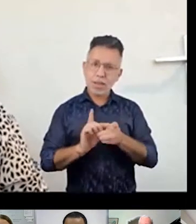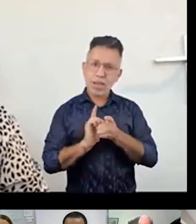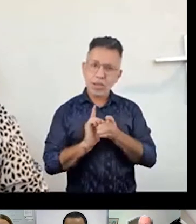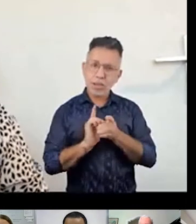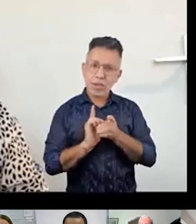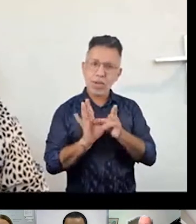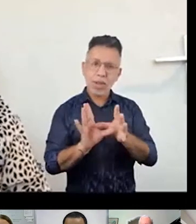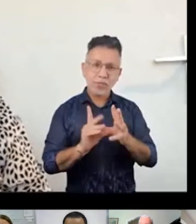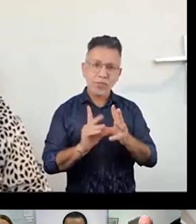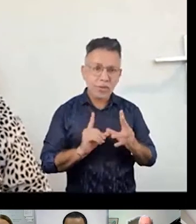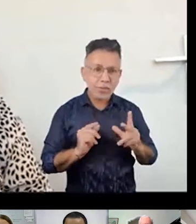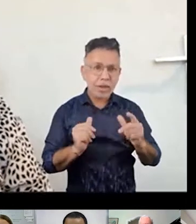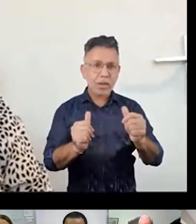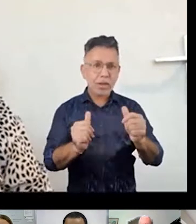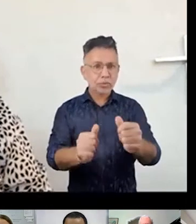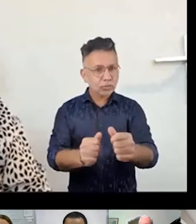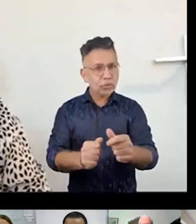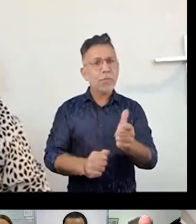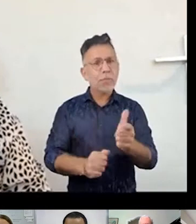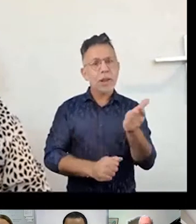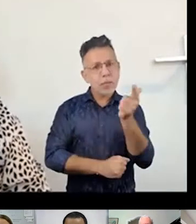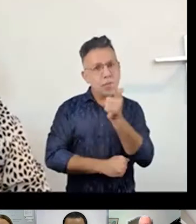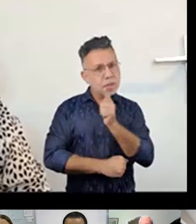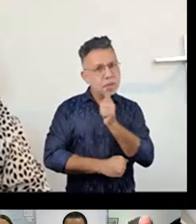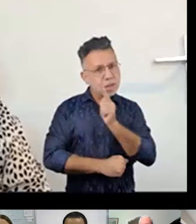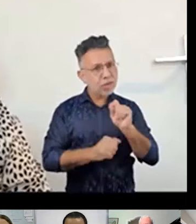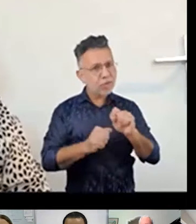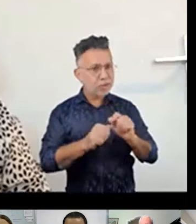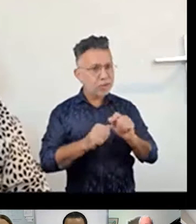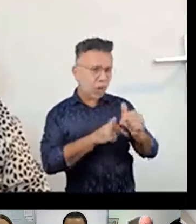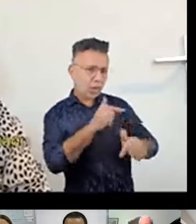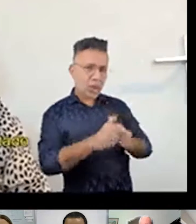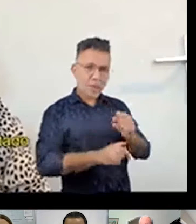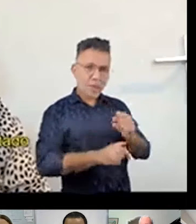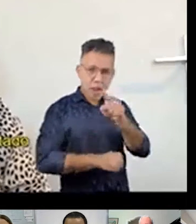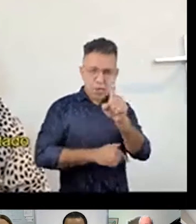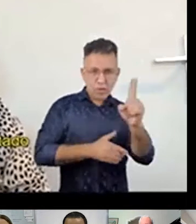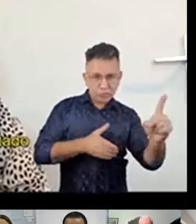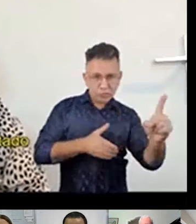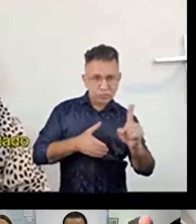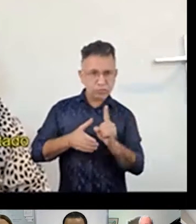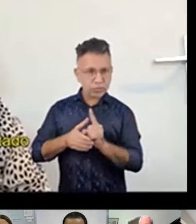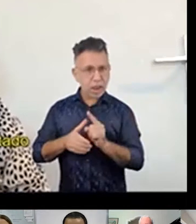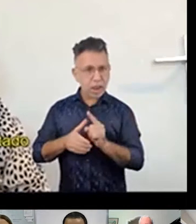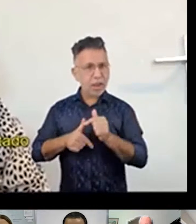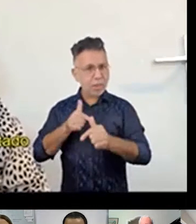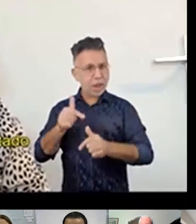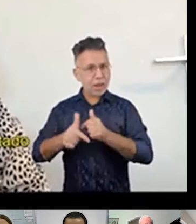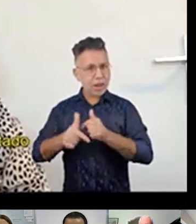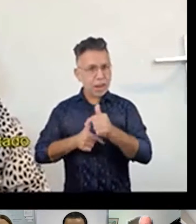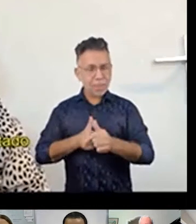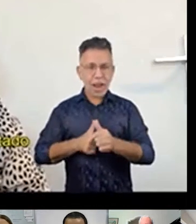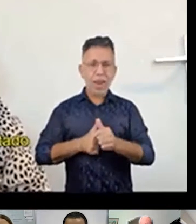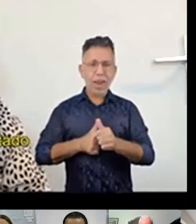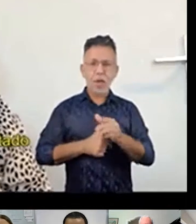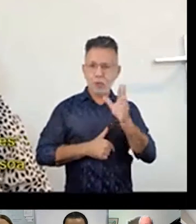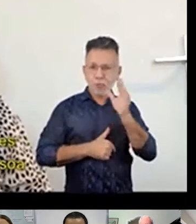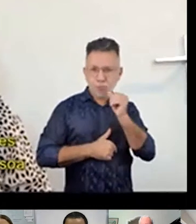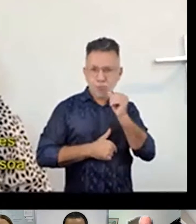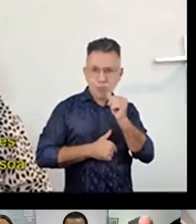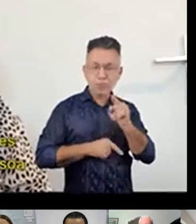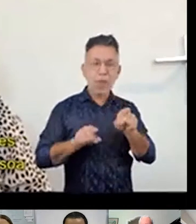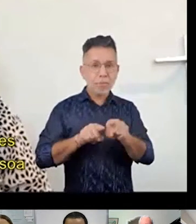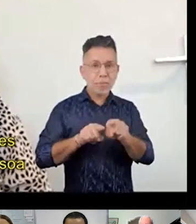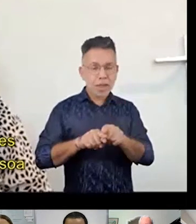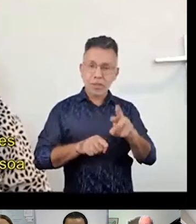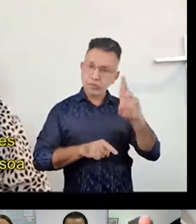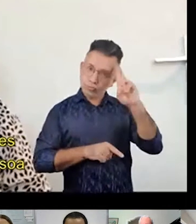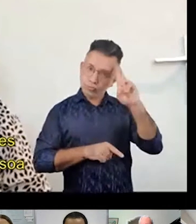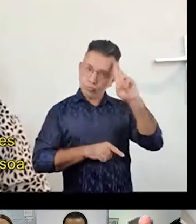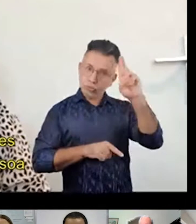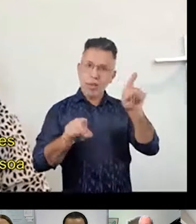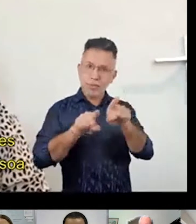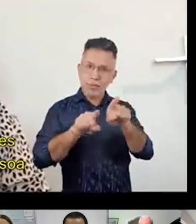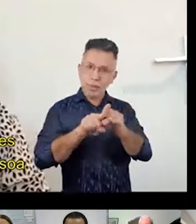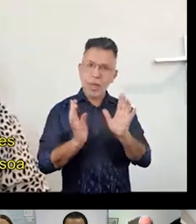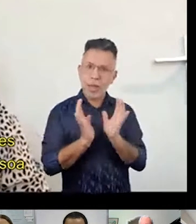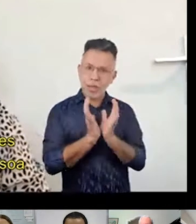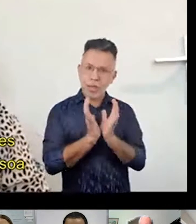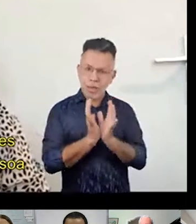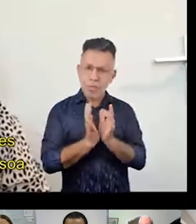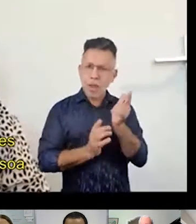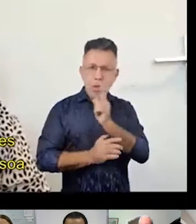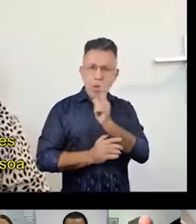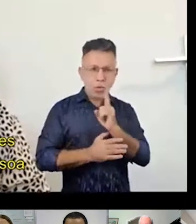de acessibilidade estejam disponíveis, para que ele consiga realizar o trabalho que ele foi contratado para fazer, para que gestores e